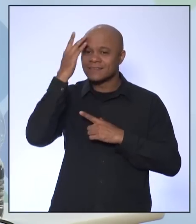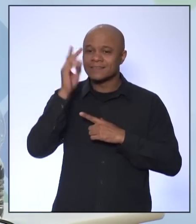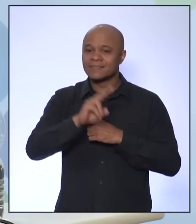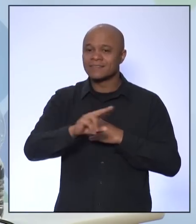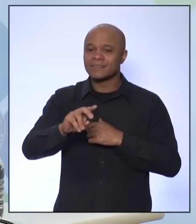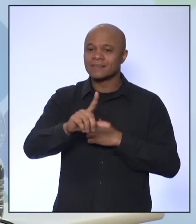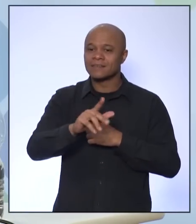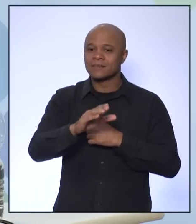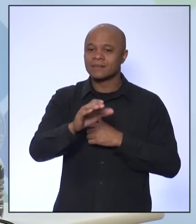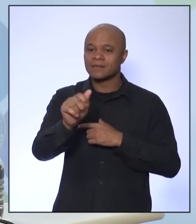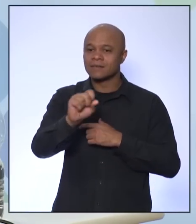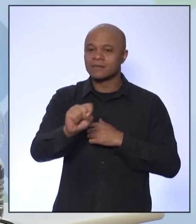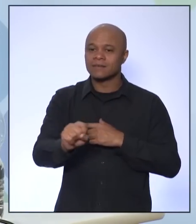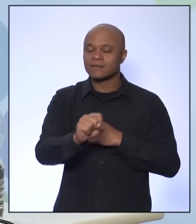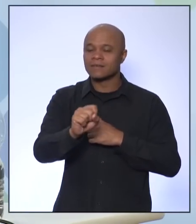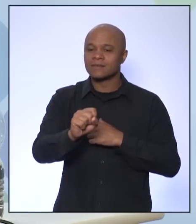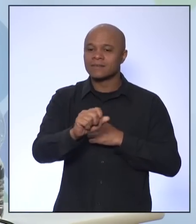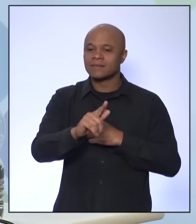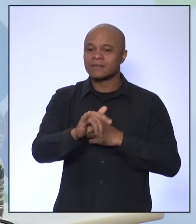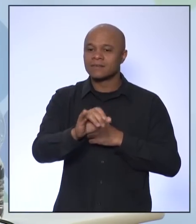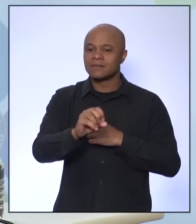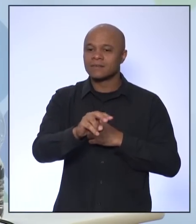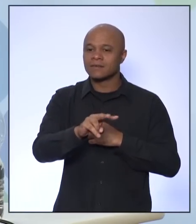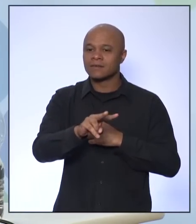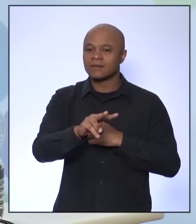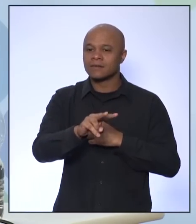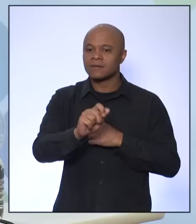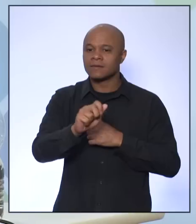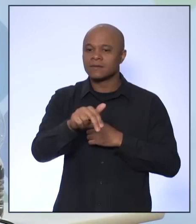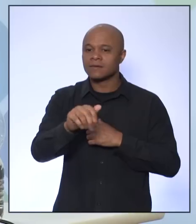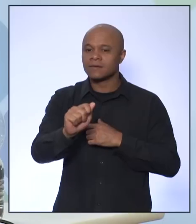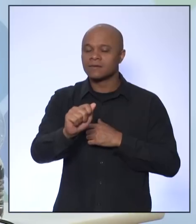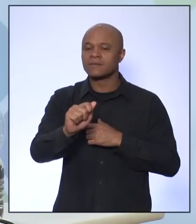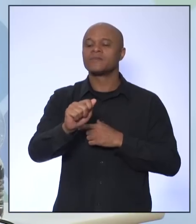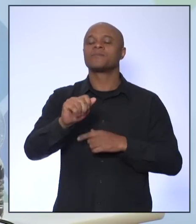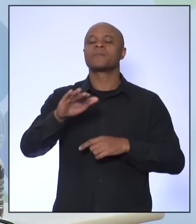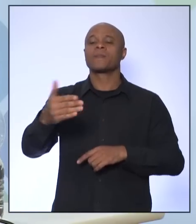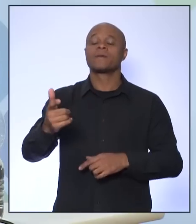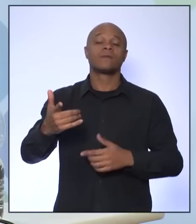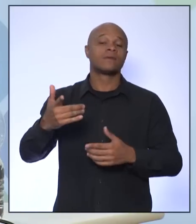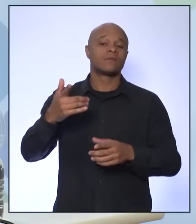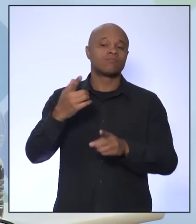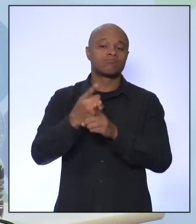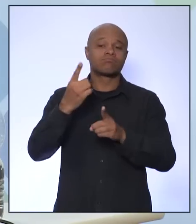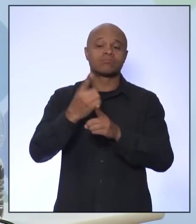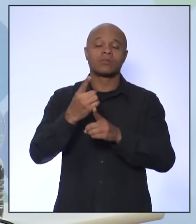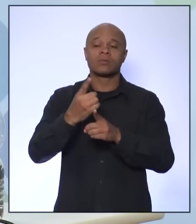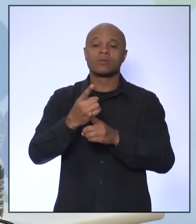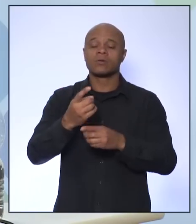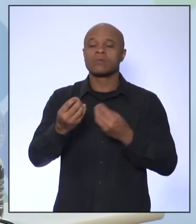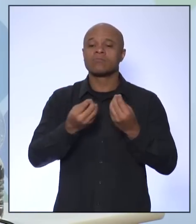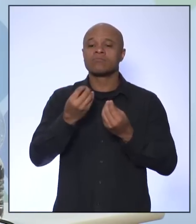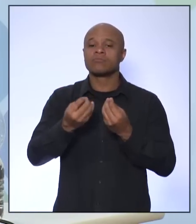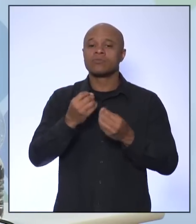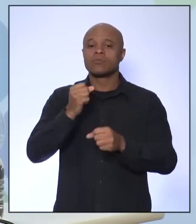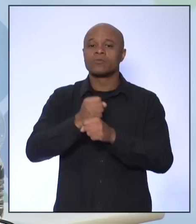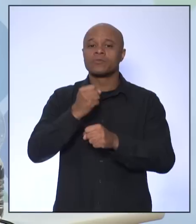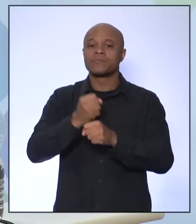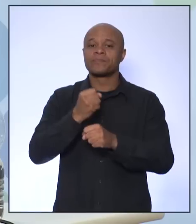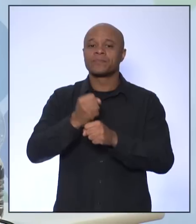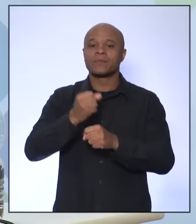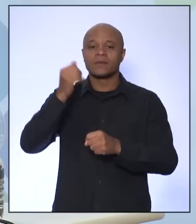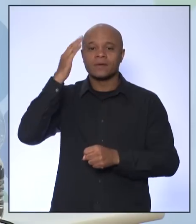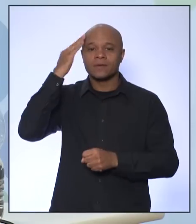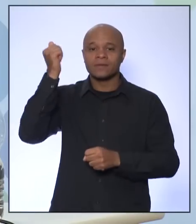a seguinte: quando os caras acham essas fontes históricas, como eles sabem o ano em que elas foram criadas? Você tem como dizer um pouquinho sobre